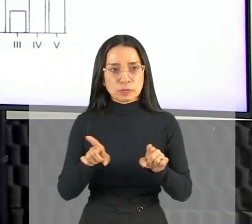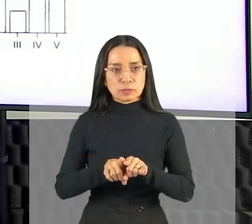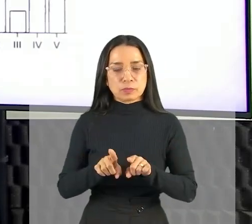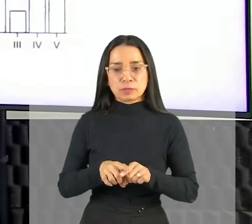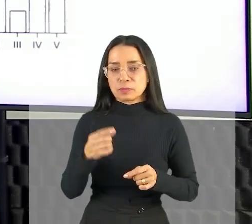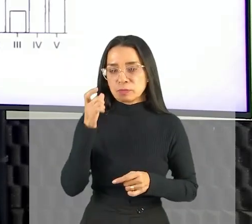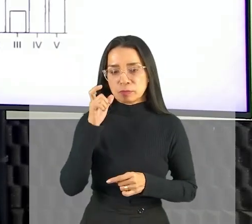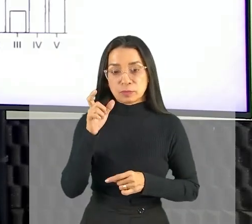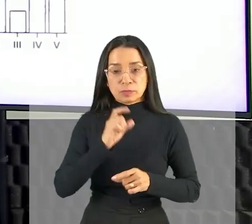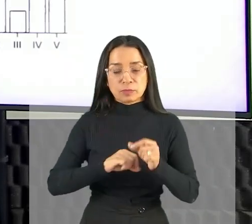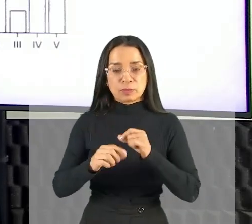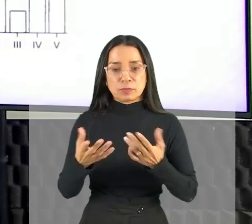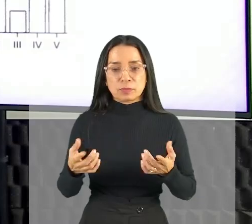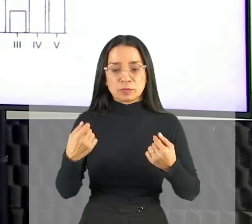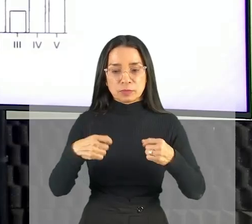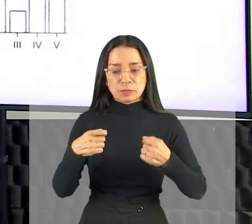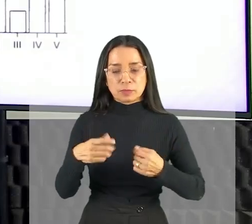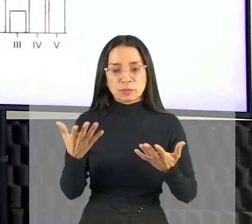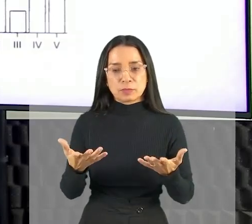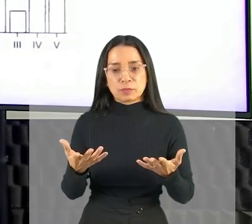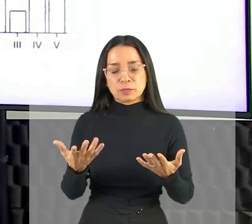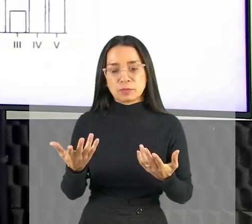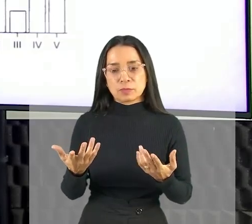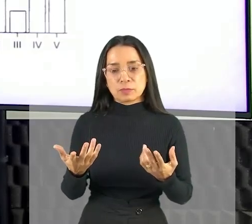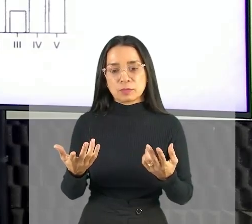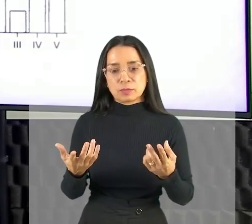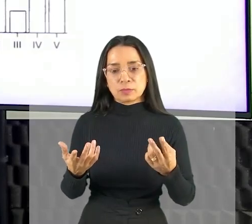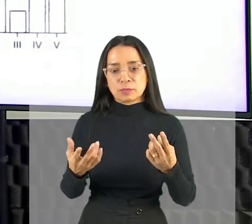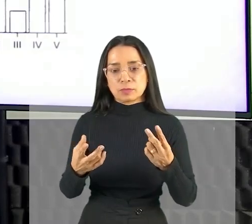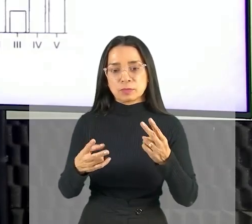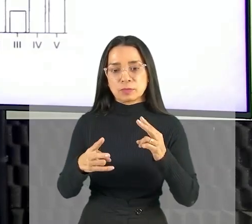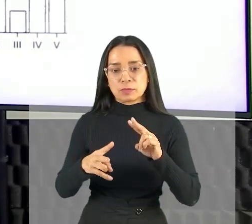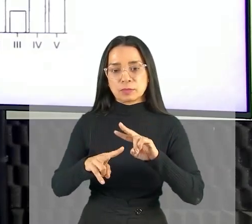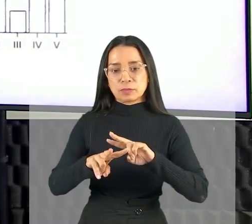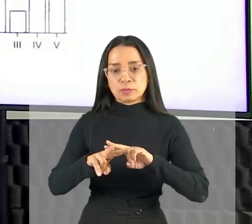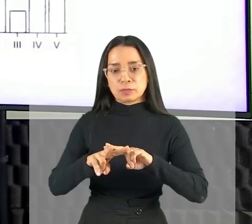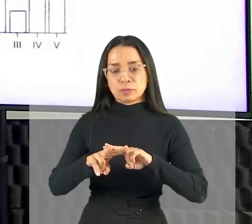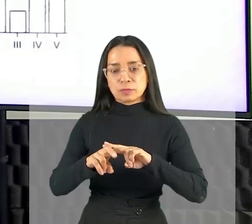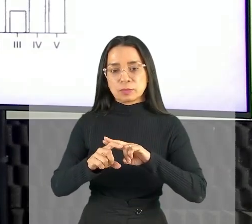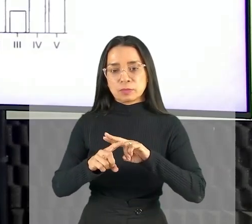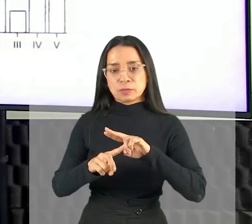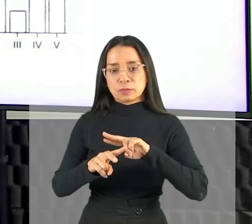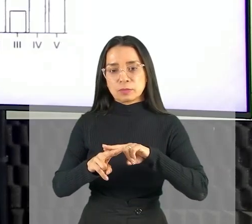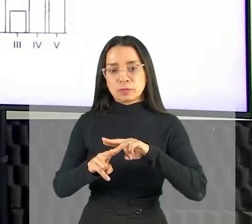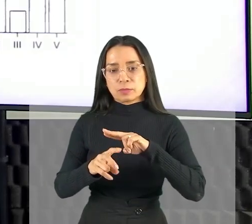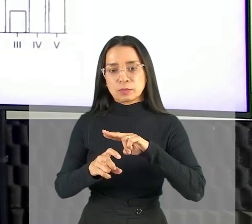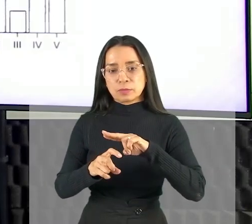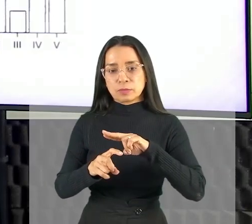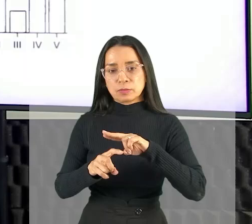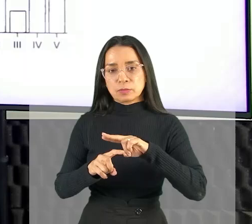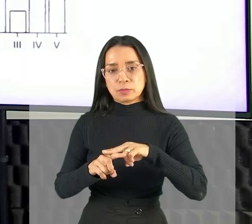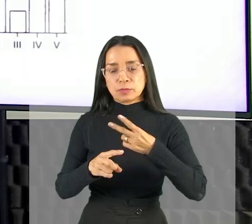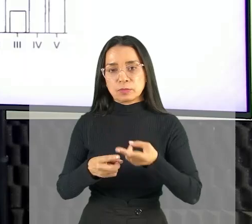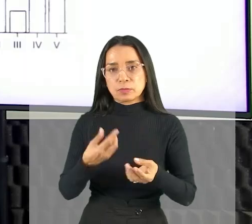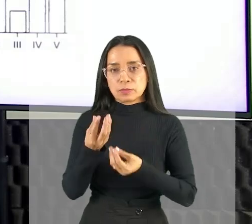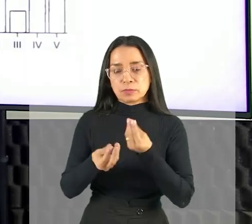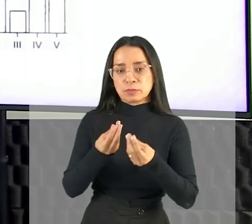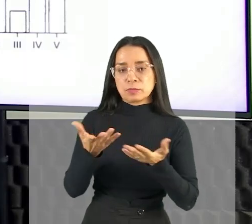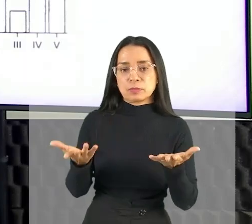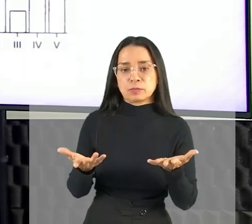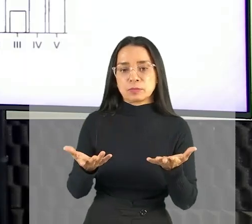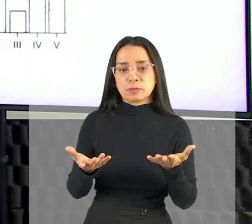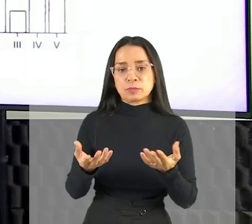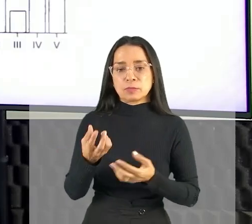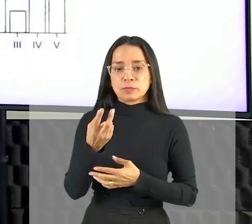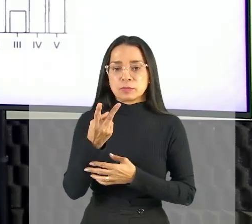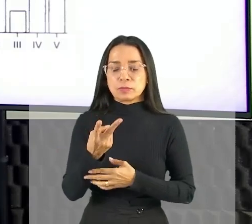não interessa a gente precisa daquela dupla função né o grupo o composto dois